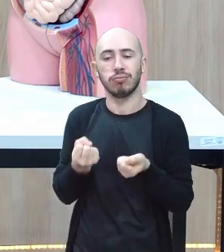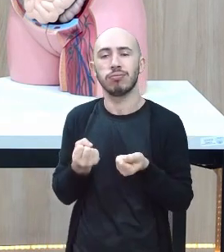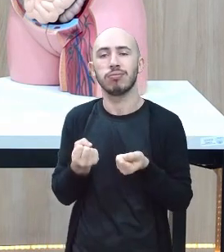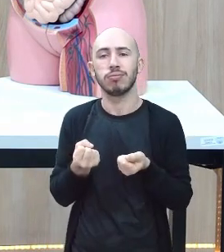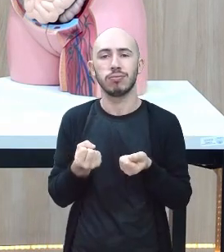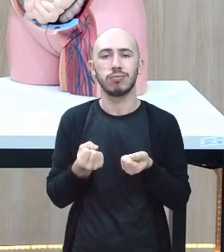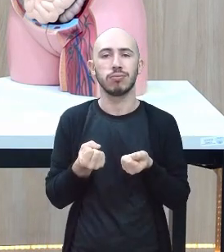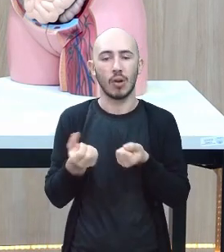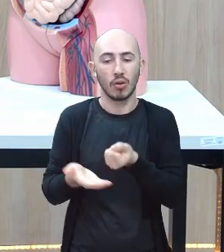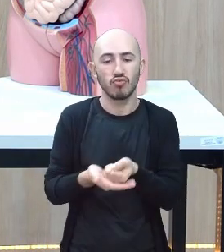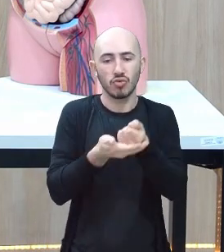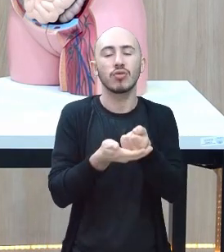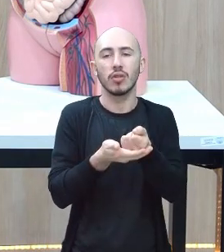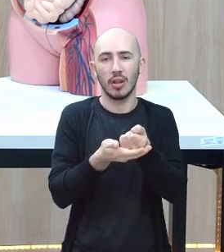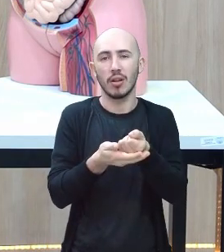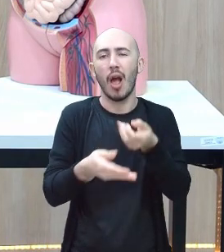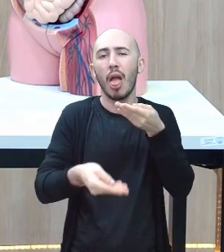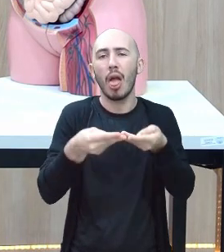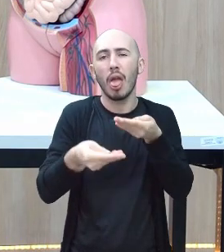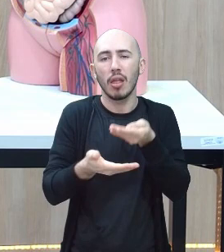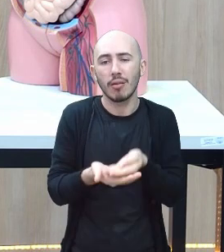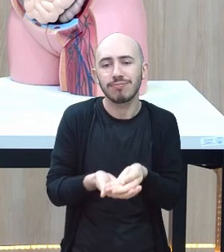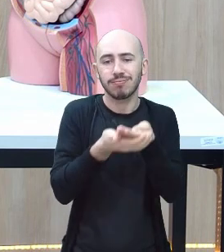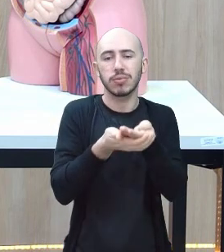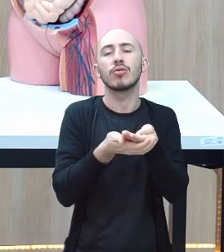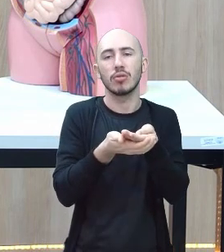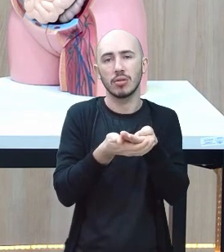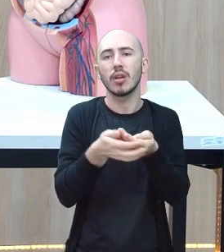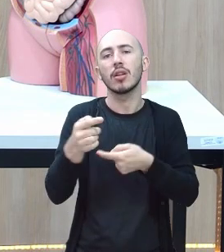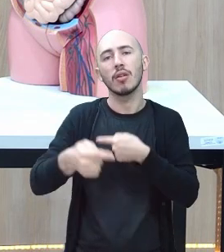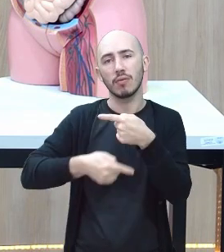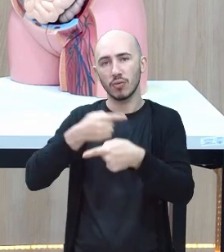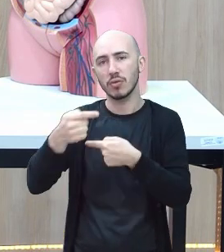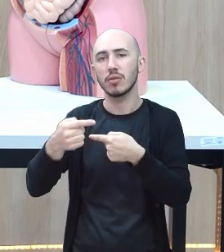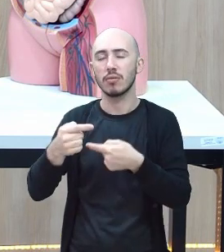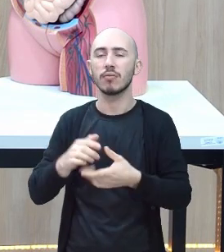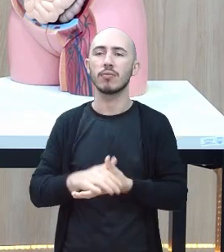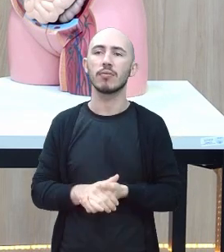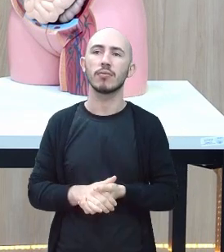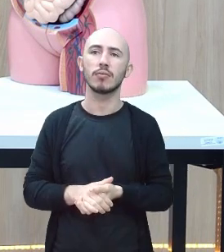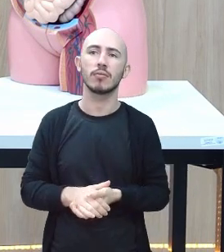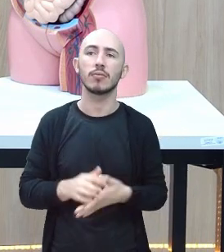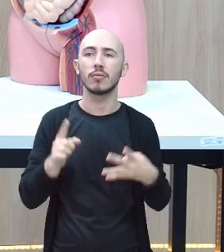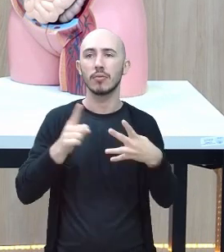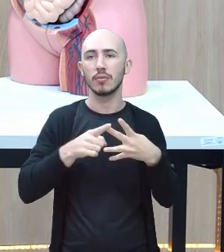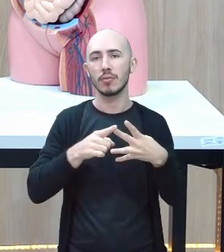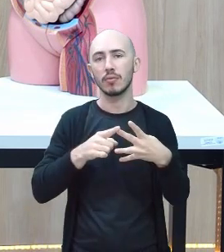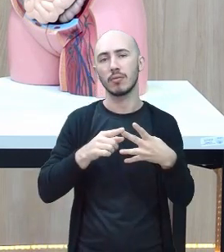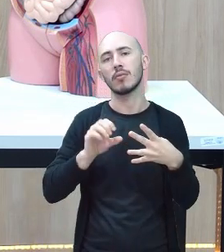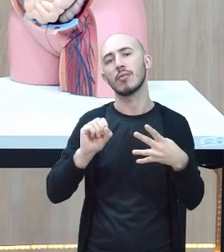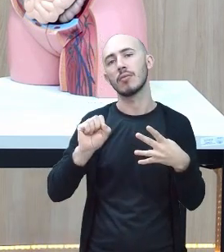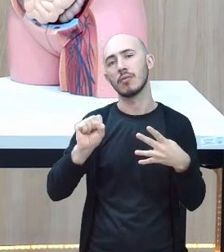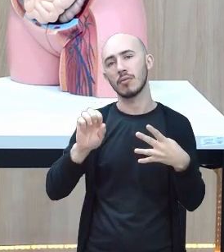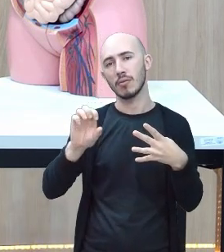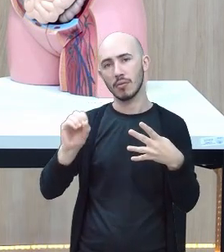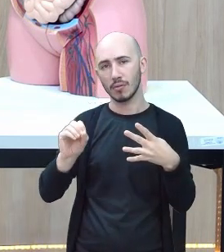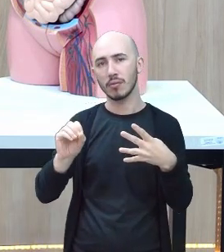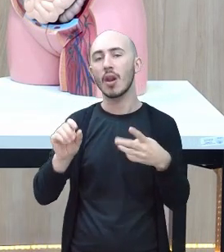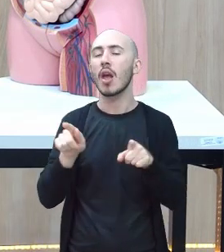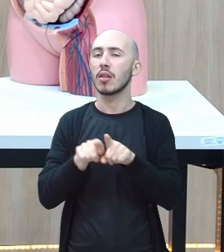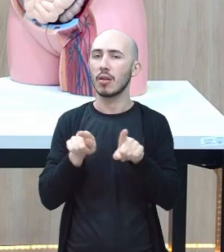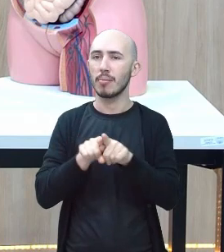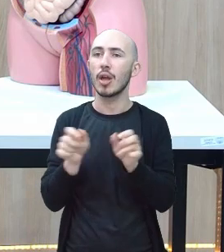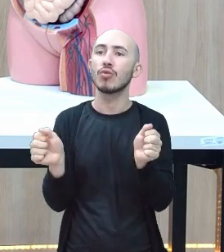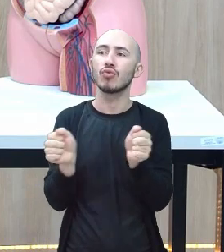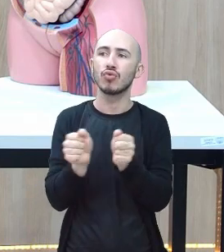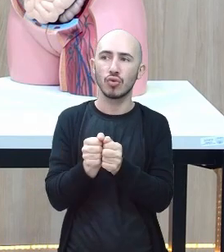aqui, ele tem também um tipo de sustentação, de função de sustentação. O tecido ósseo, também, junto